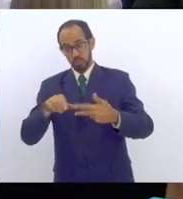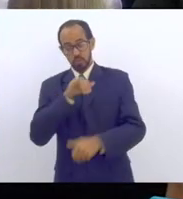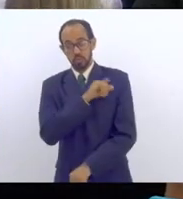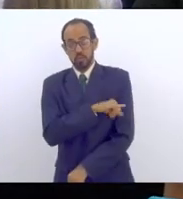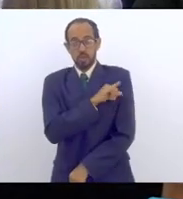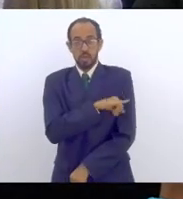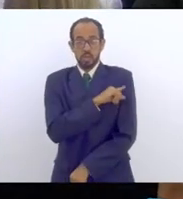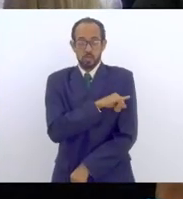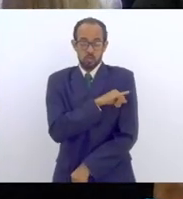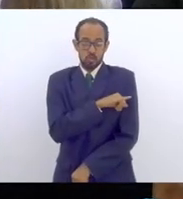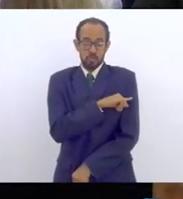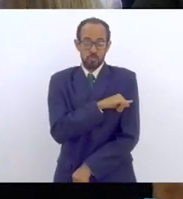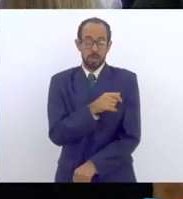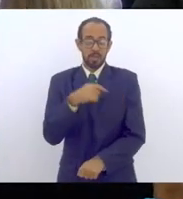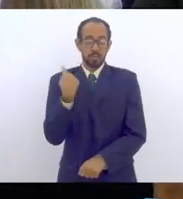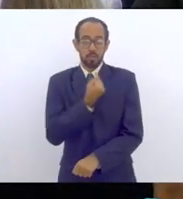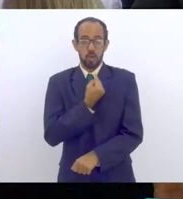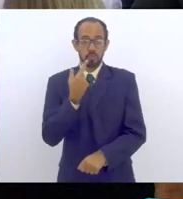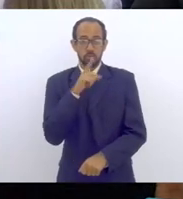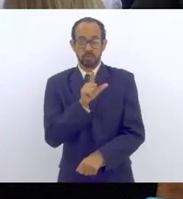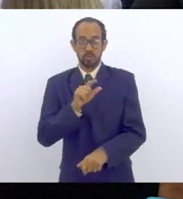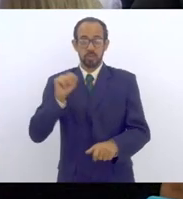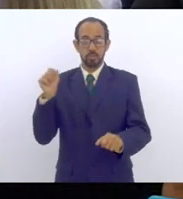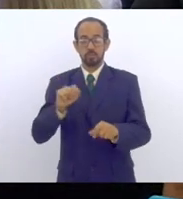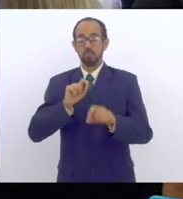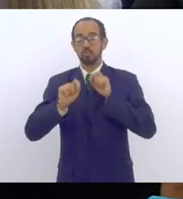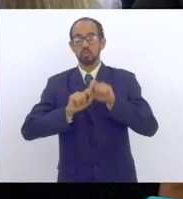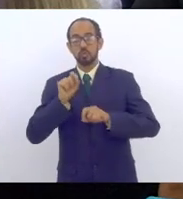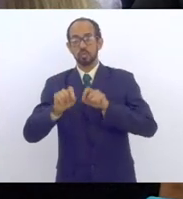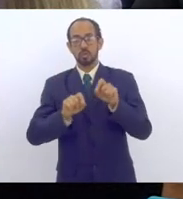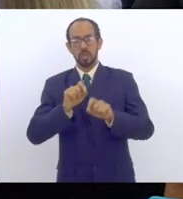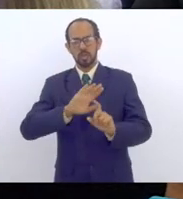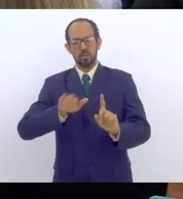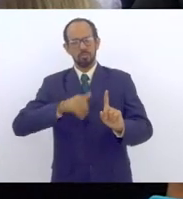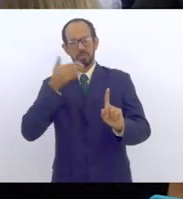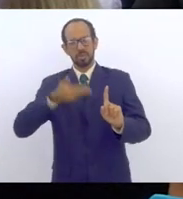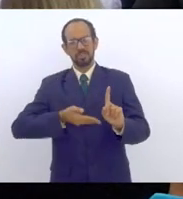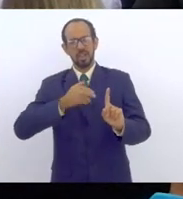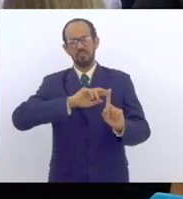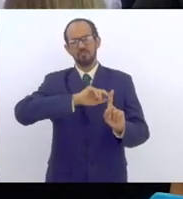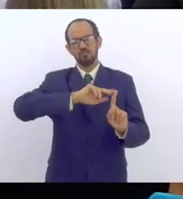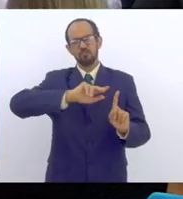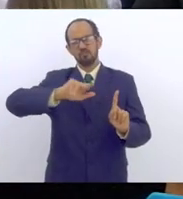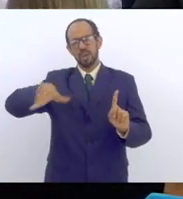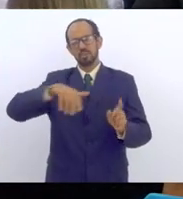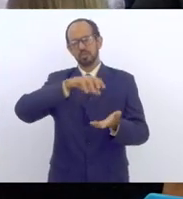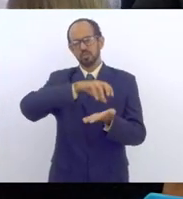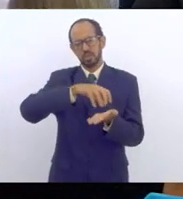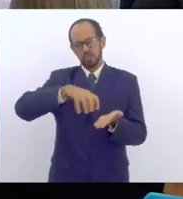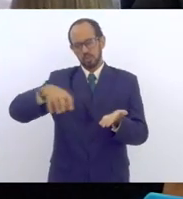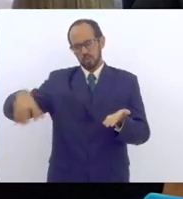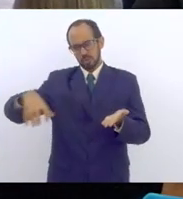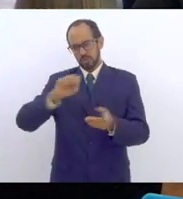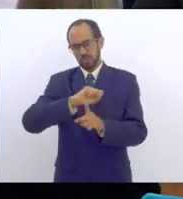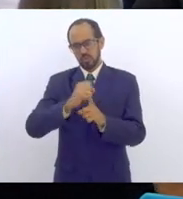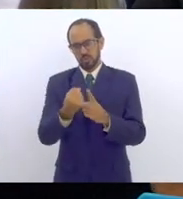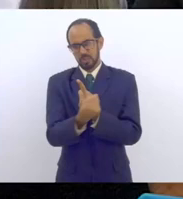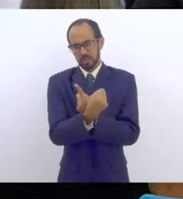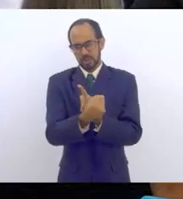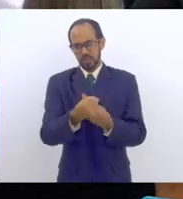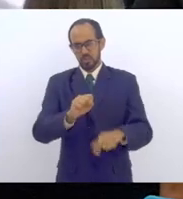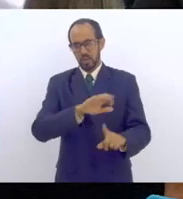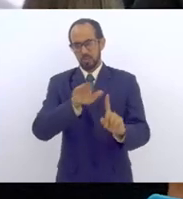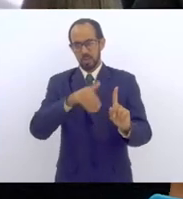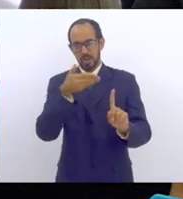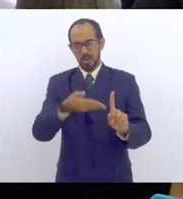pudesse de alguma forma é homenagear vários setores da sociedade a homenagem que nós